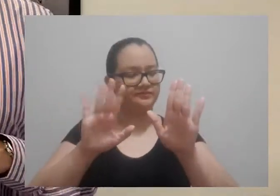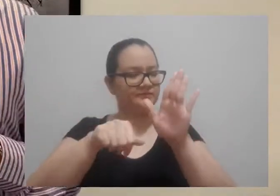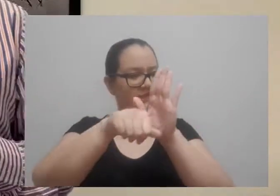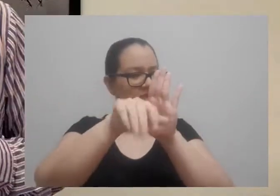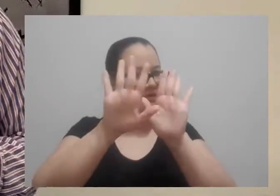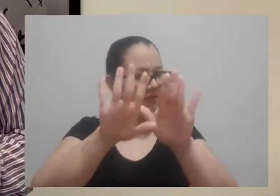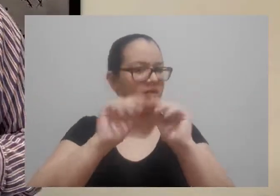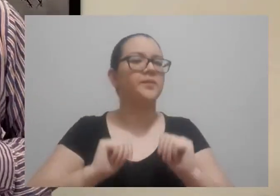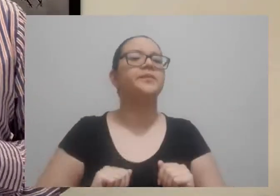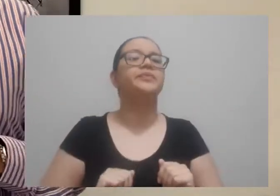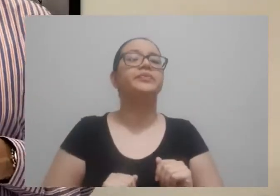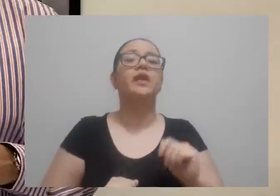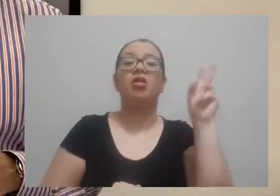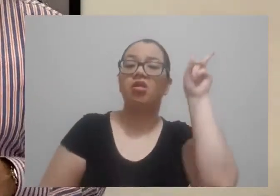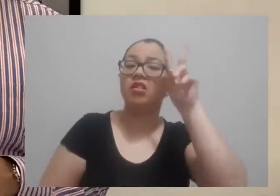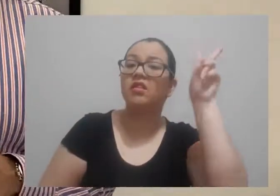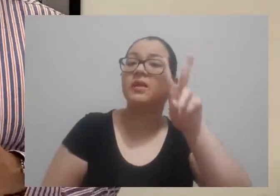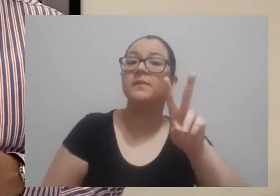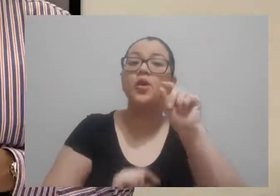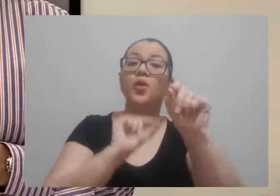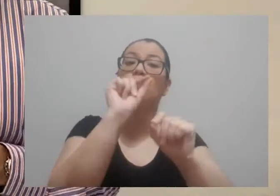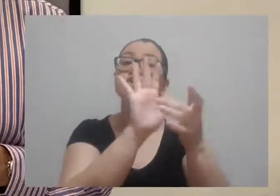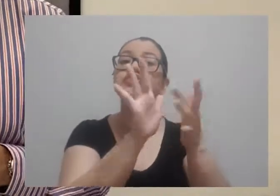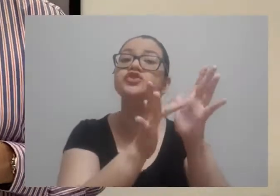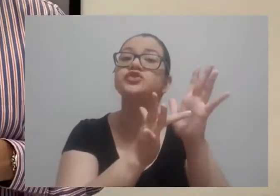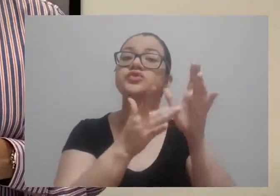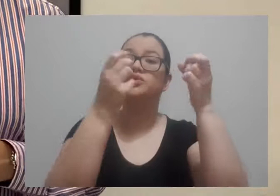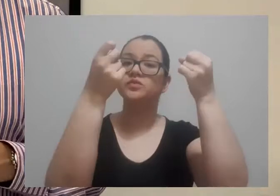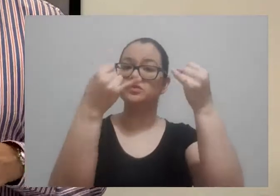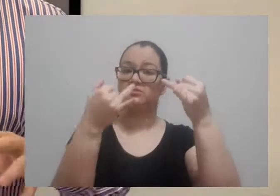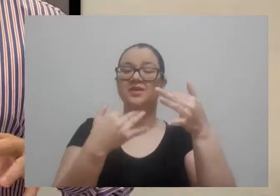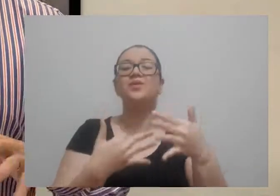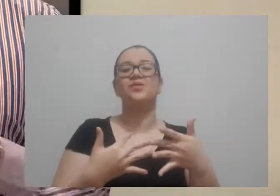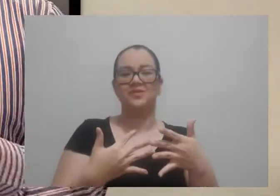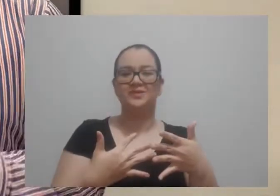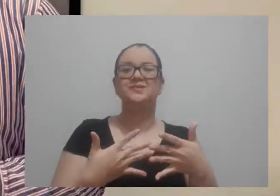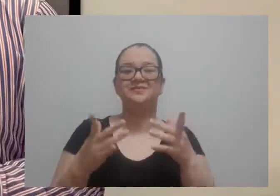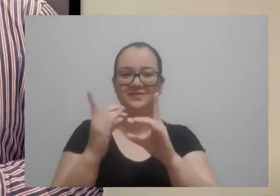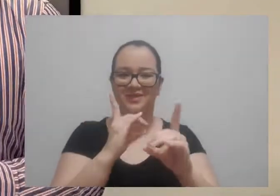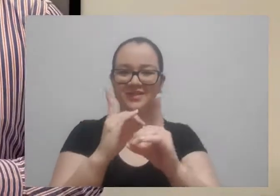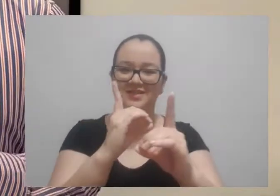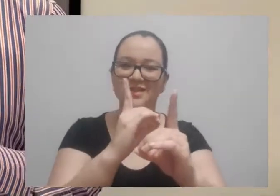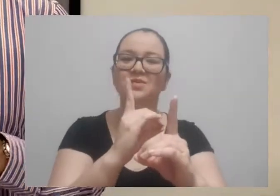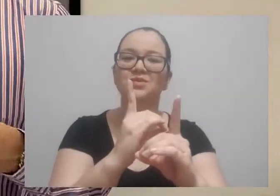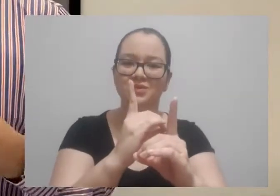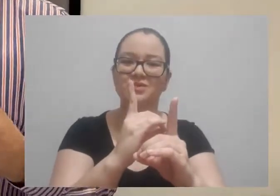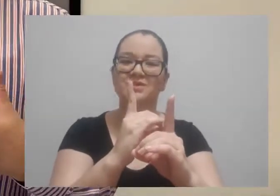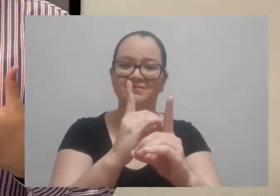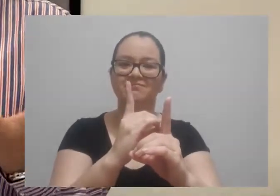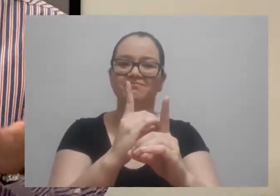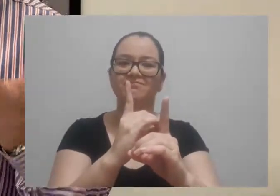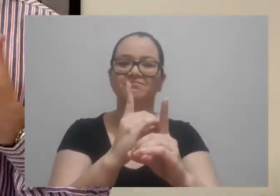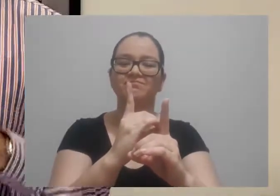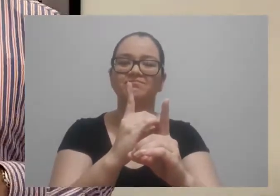o que Jesus disse aos seus discípulos, né? E que Bonhoeffer ele intitulou como